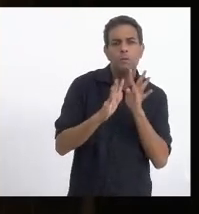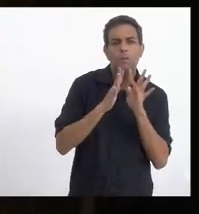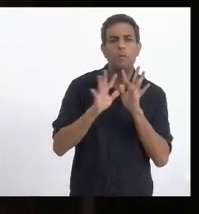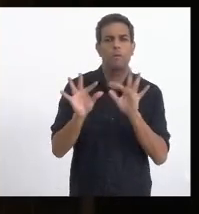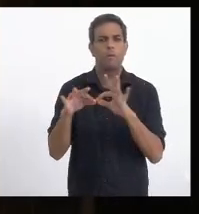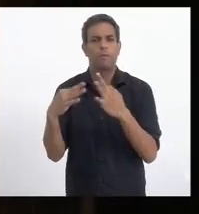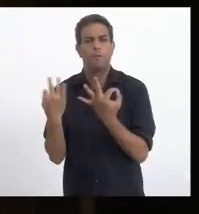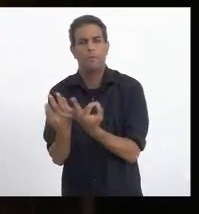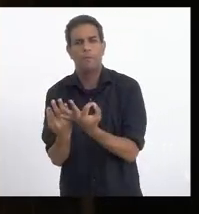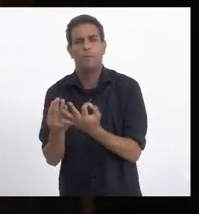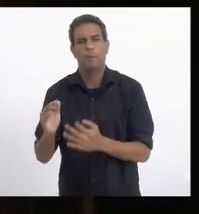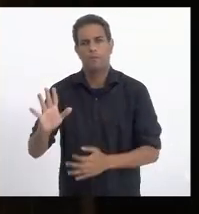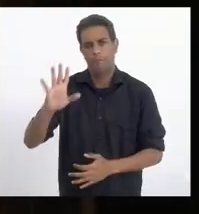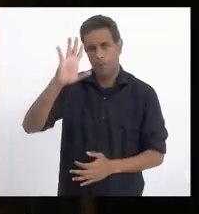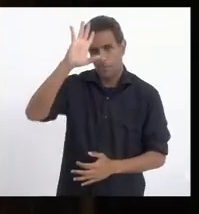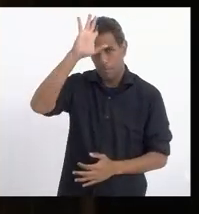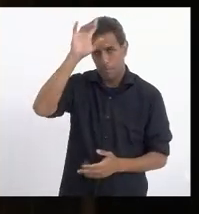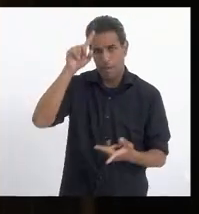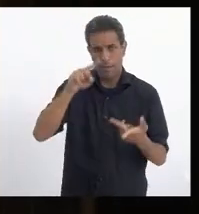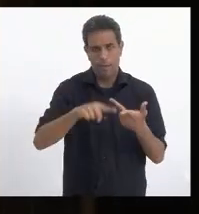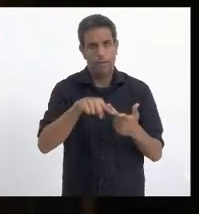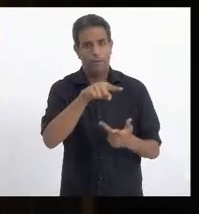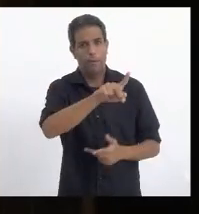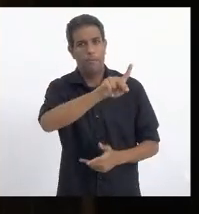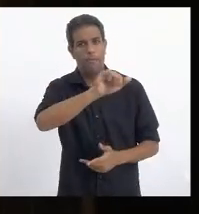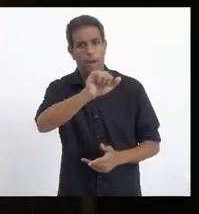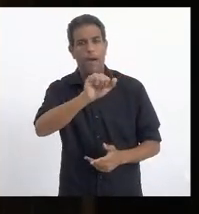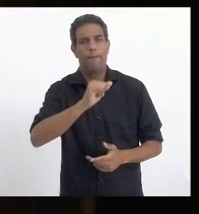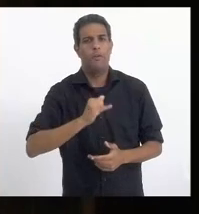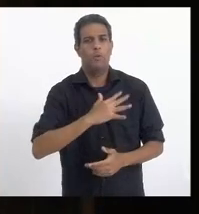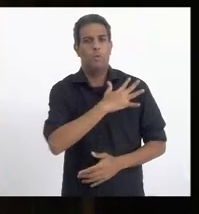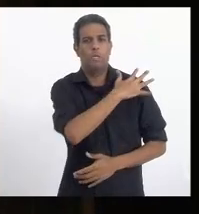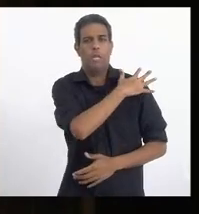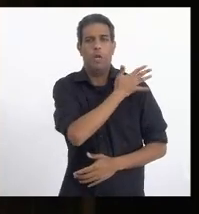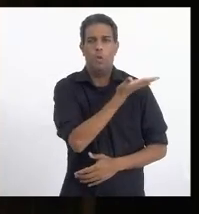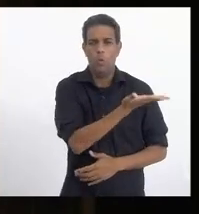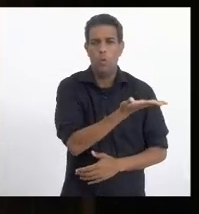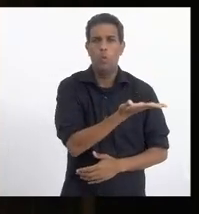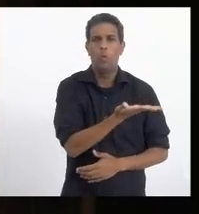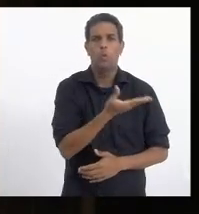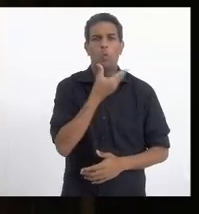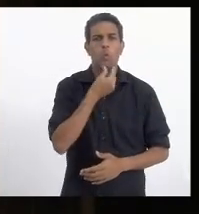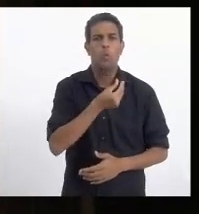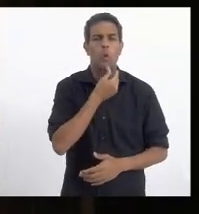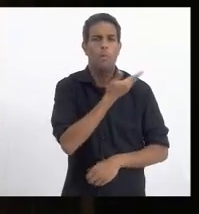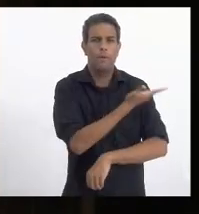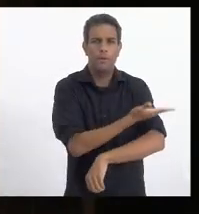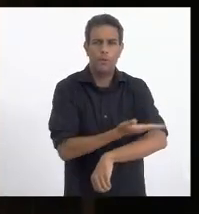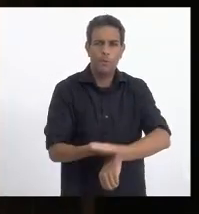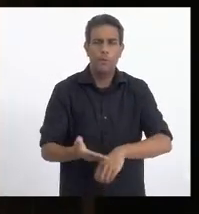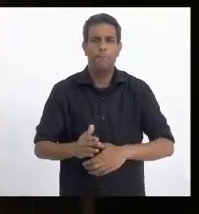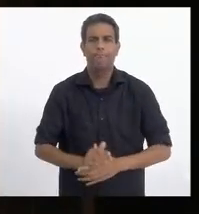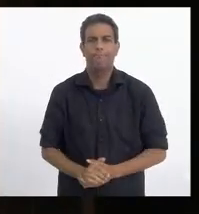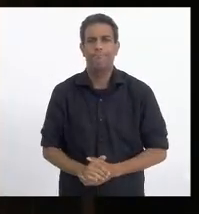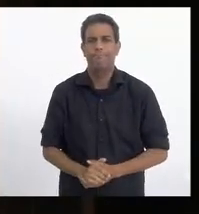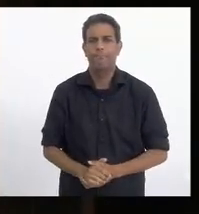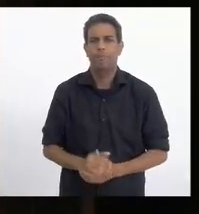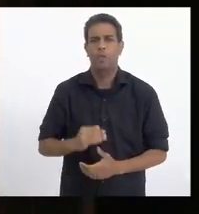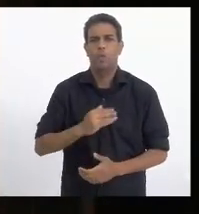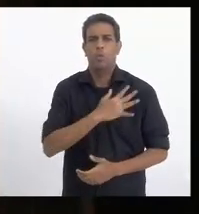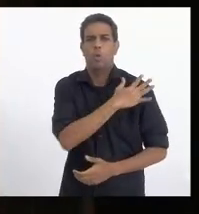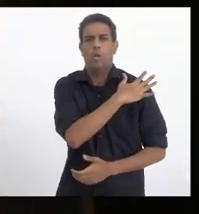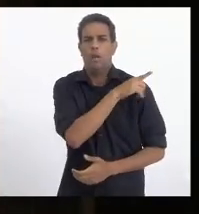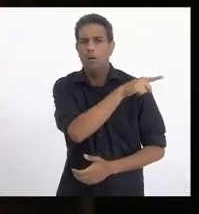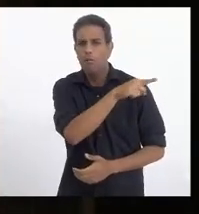que eu sou de uma família de Bombeiros como o Coronel Xavier também o pai dele foi me o comandante um amigo do cade simu né quando o Coronel bokashi